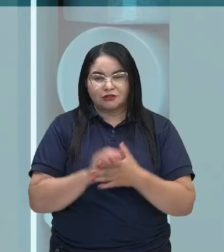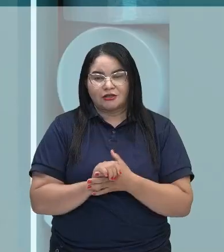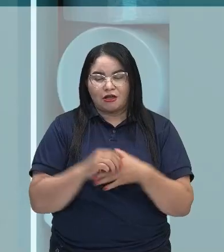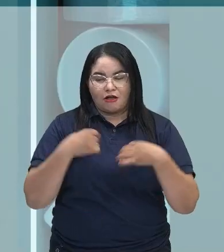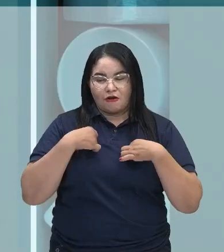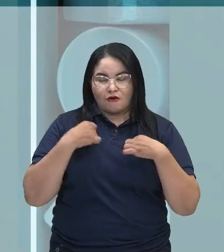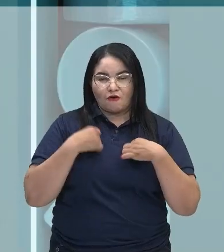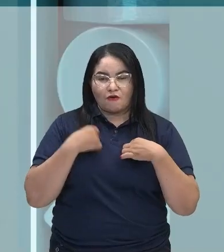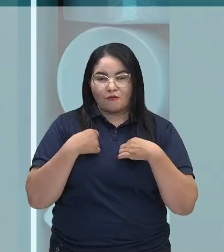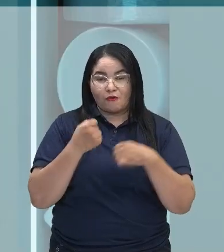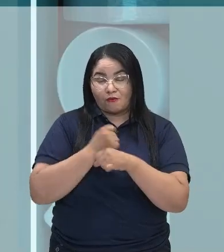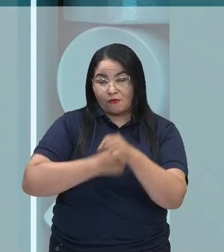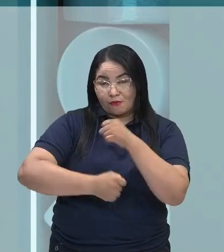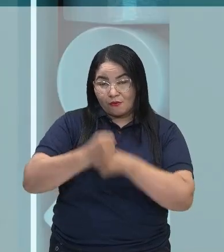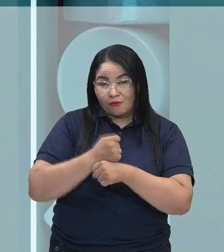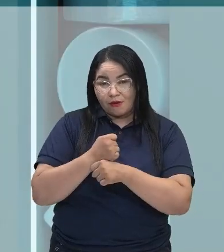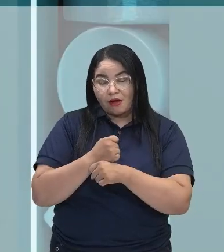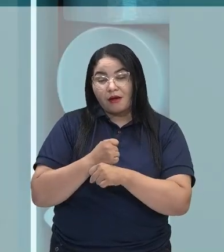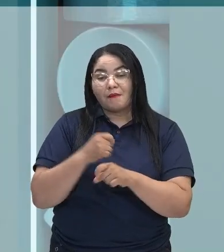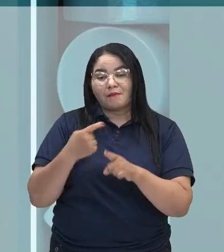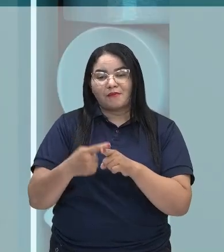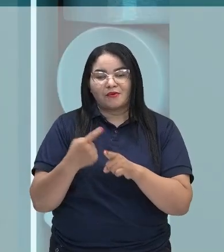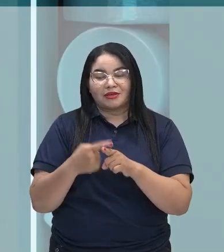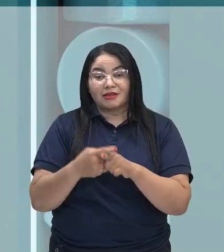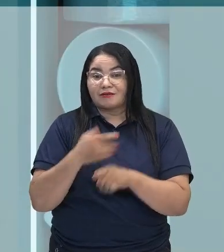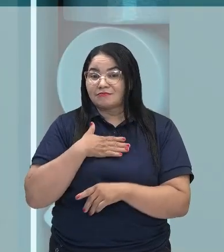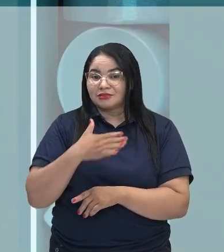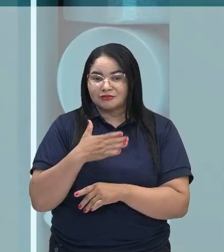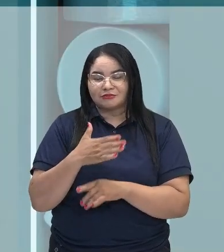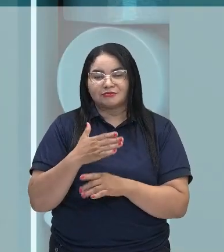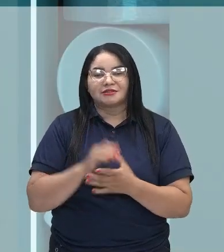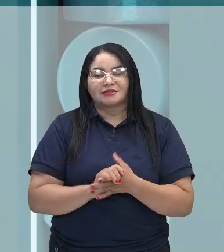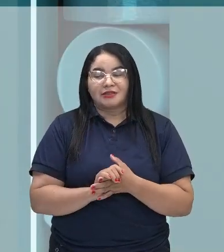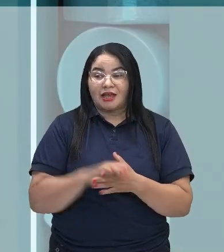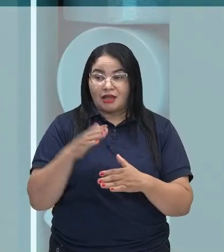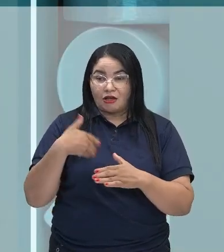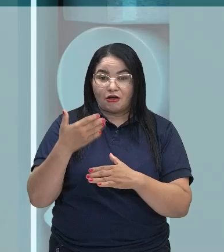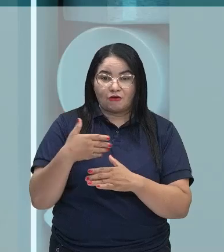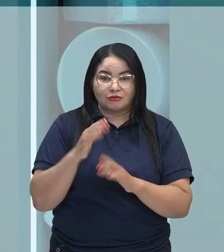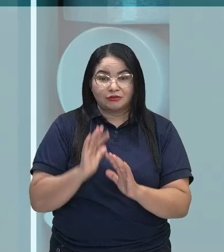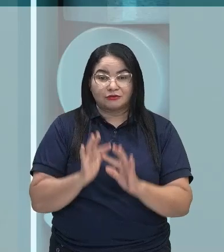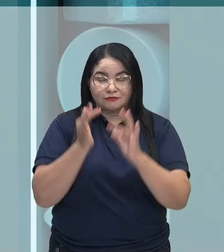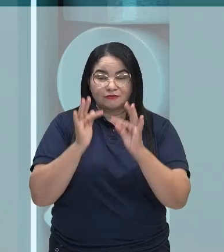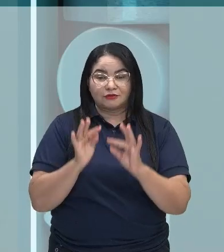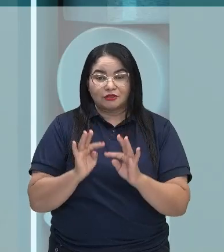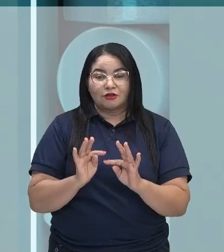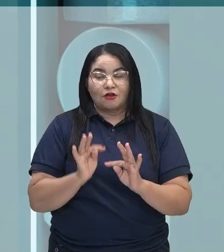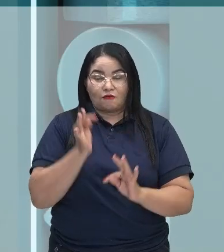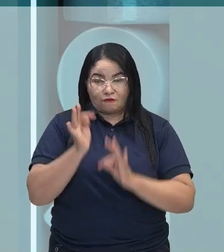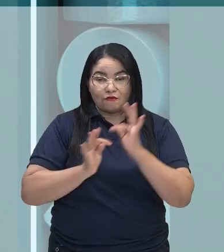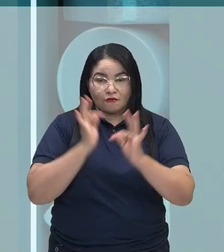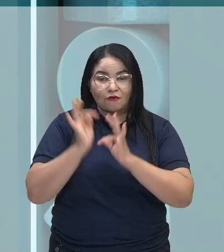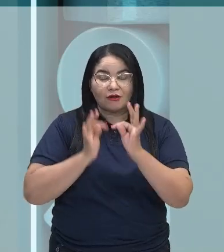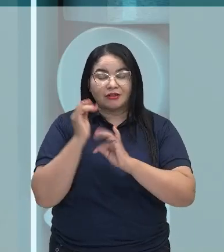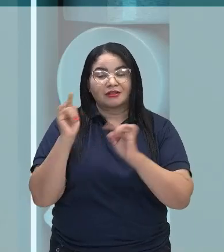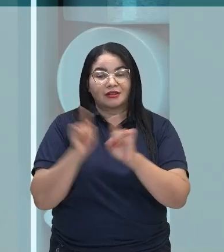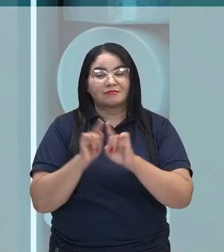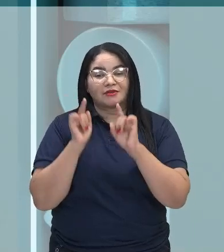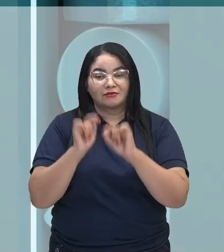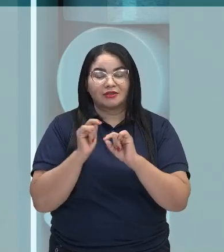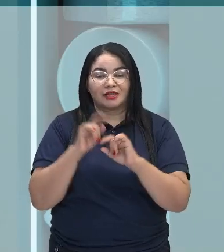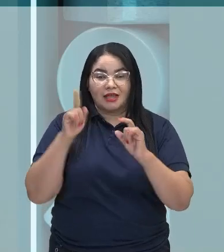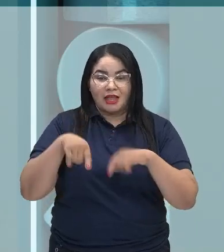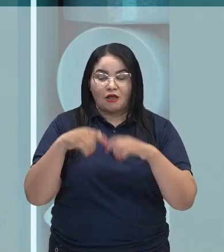ano anterior, porque sempre é uma surpresa, já que a maioria dos festivais folclóricos é um concurso. Então,